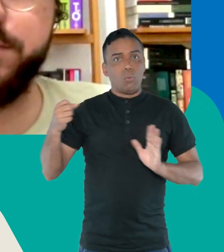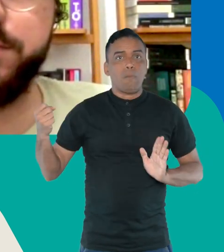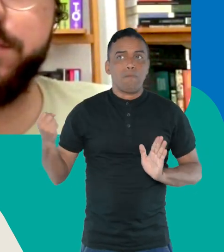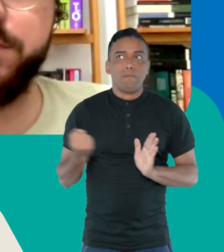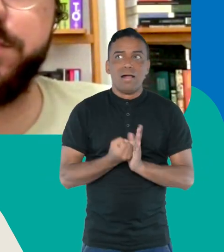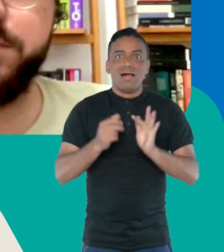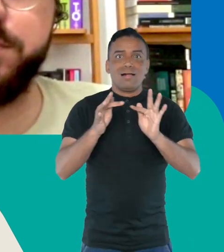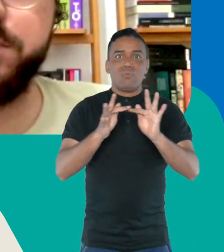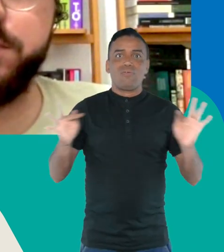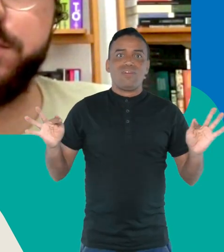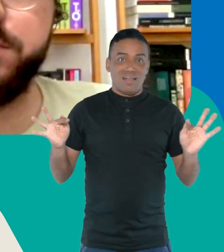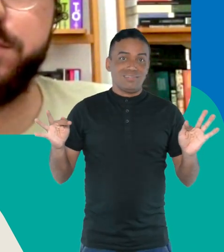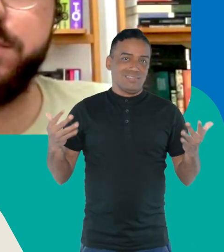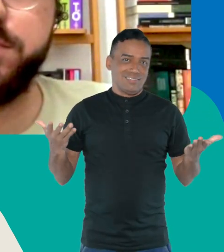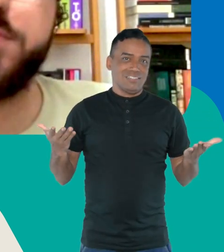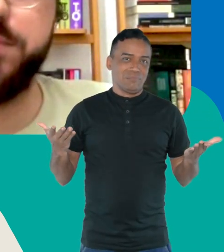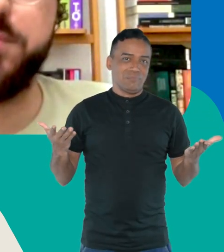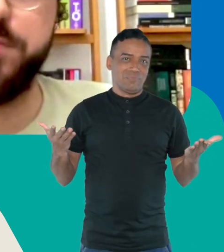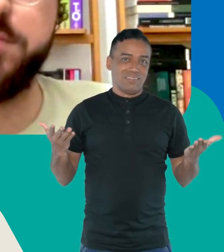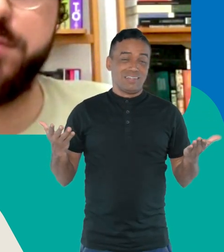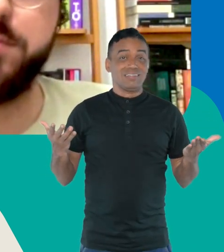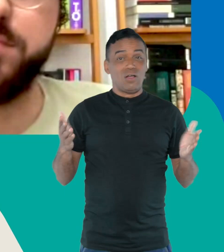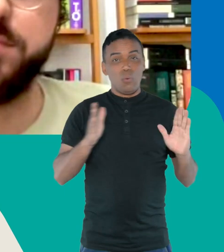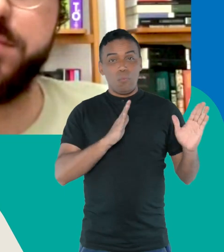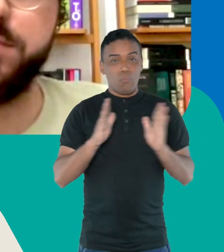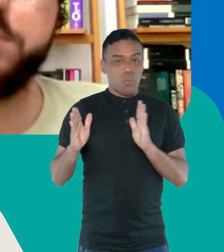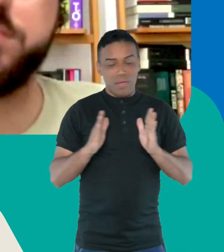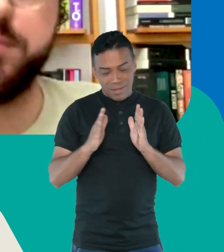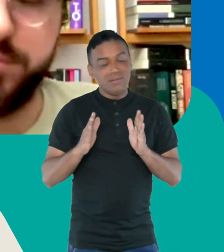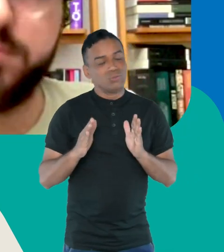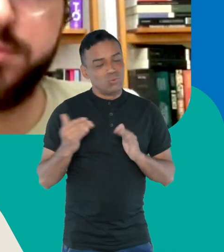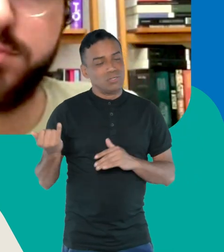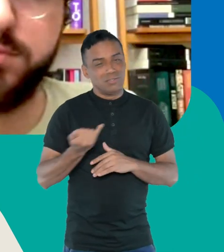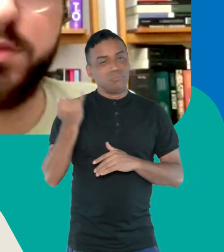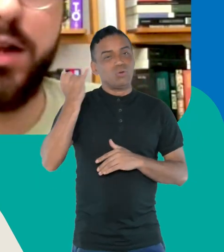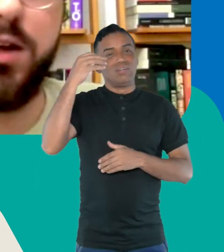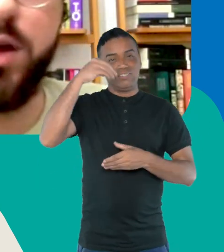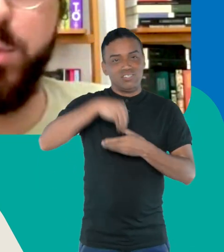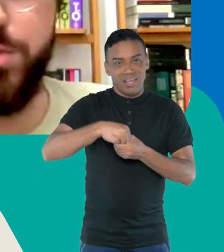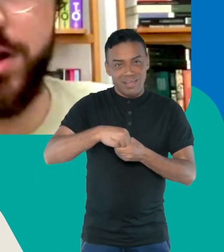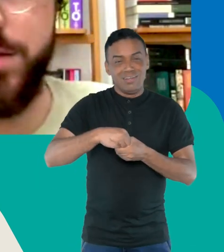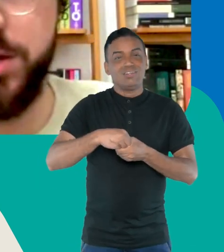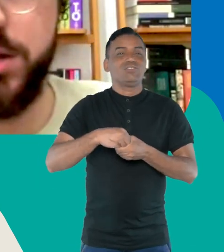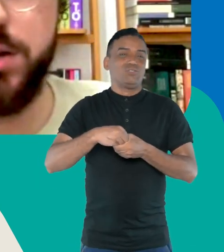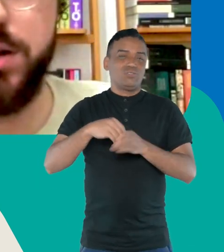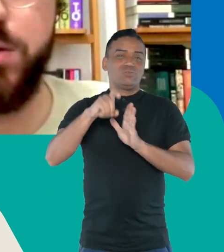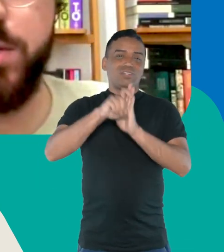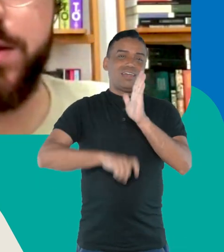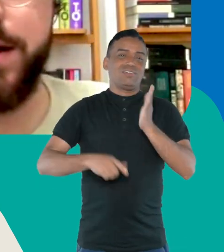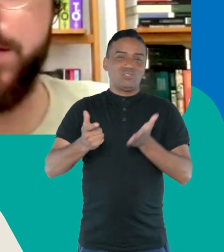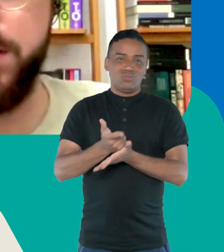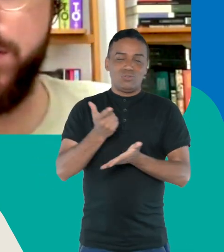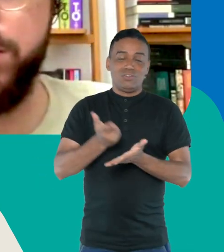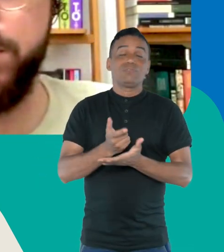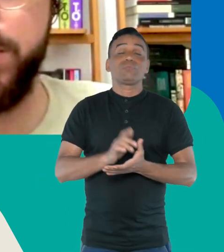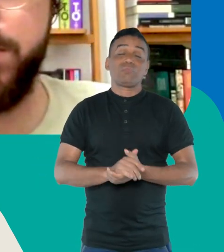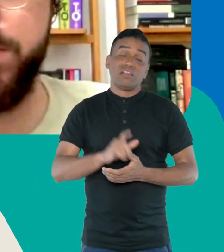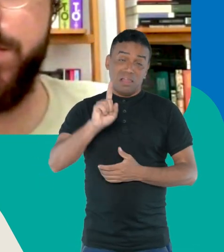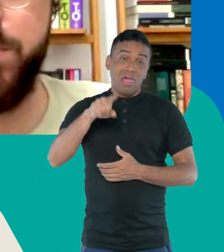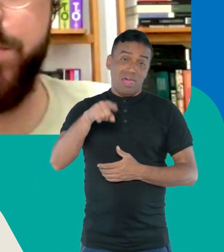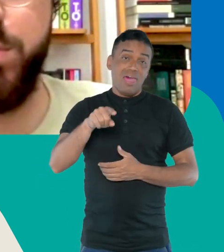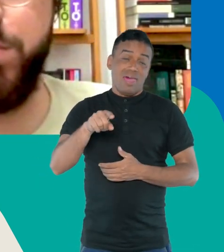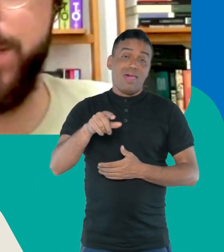uma frase como essa e também num momento tão importante no livro. claro, é uma frase bíblica, né? Uma